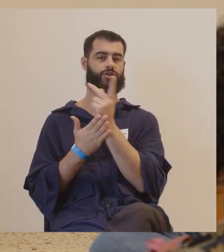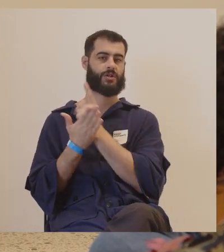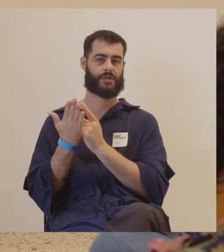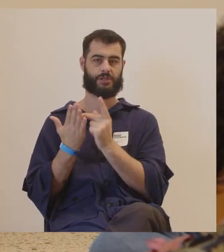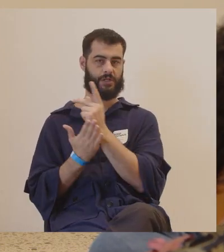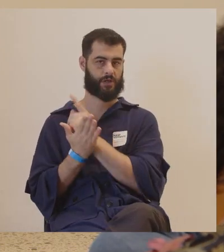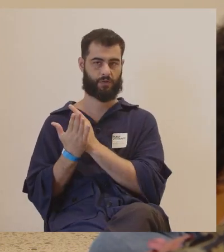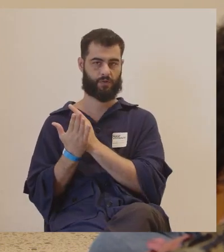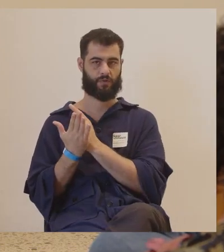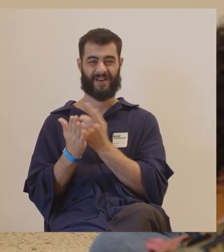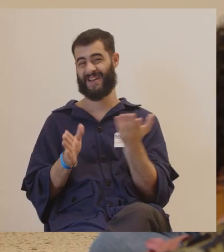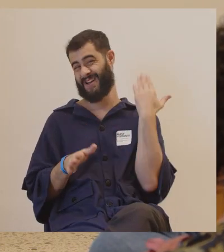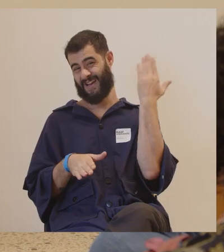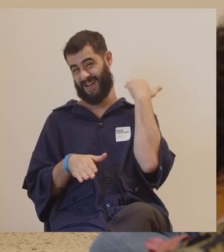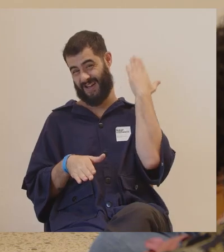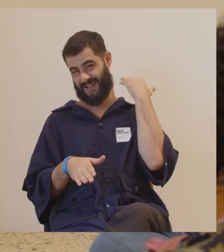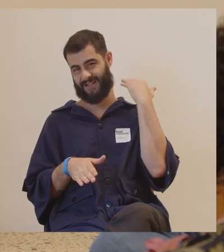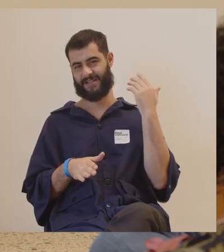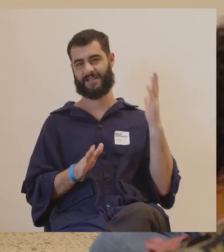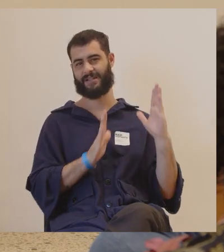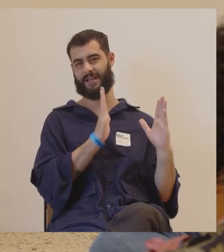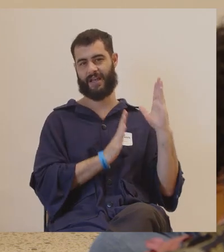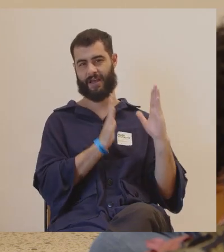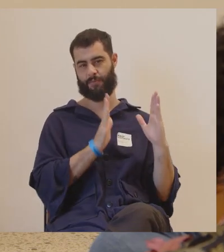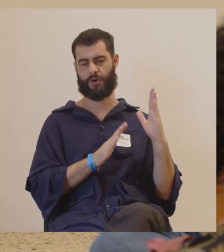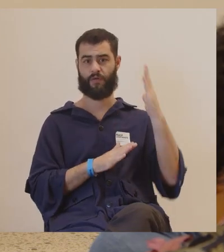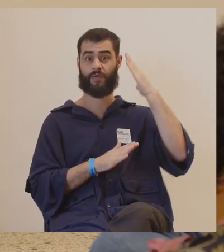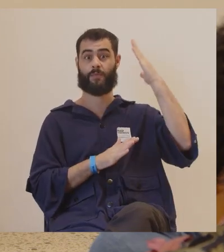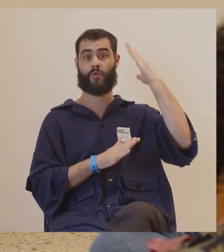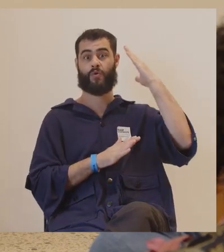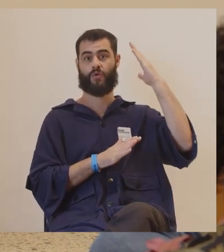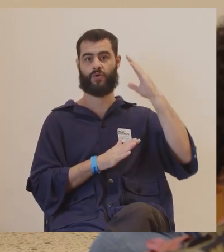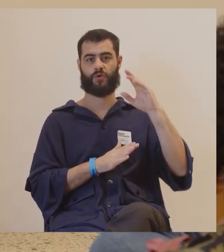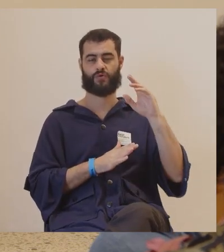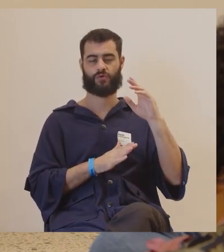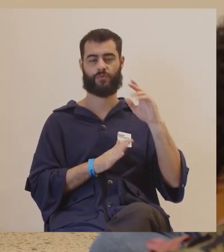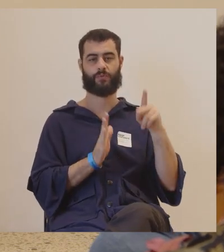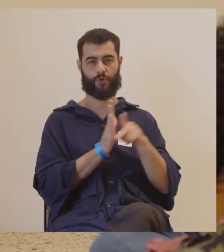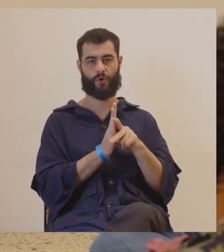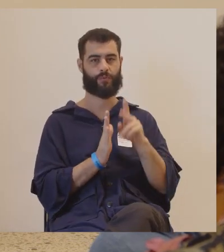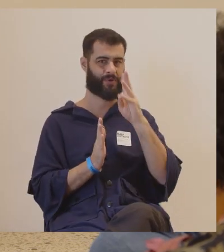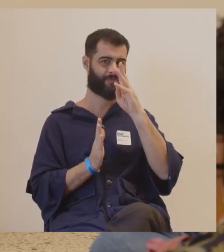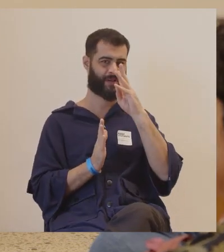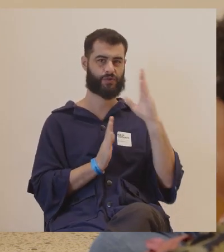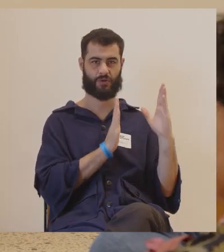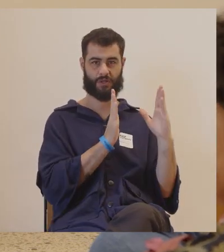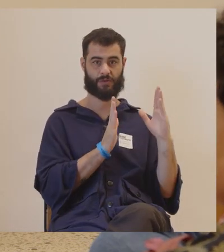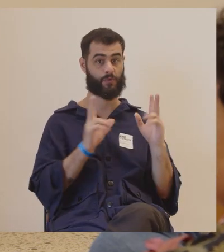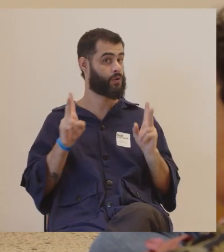via nos anos heróicos, né, ditos heróicos do impressionismo.